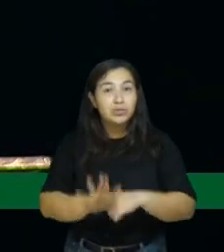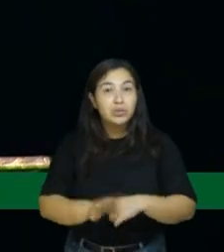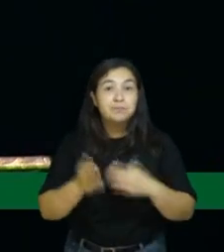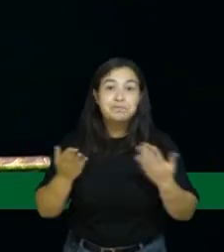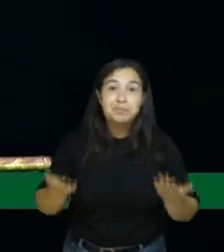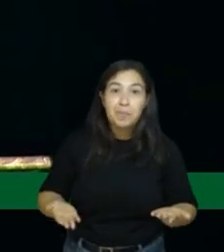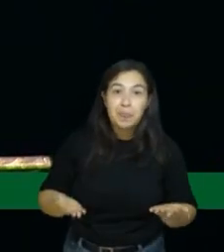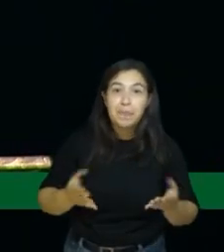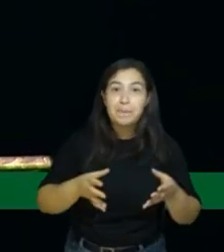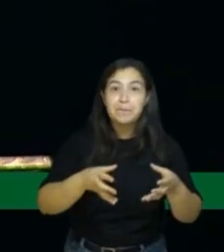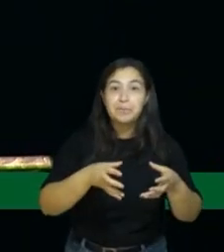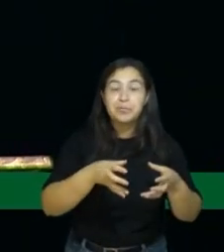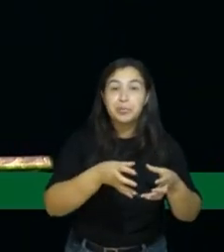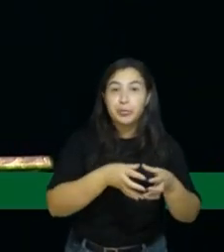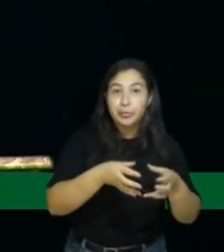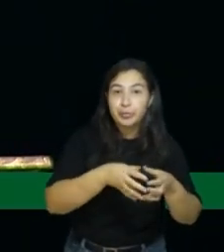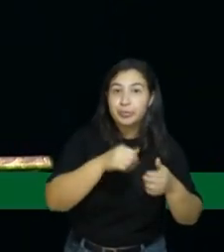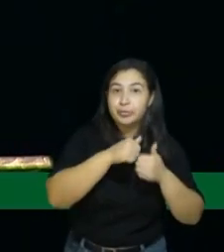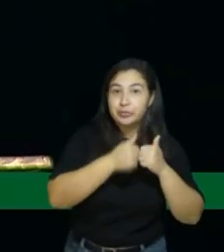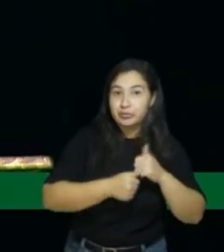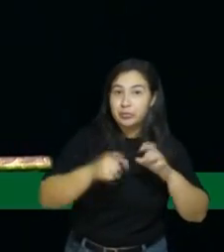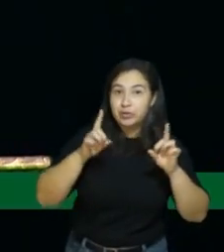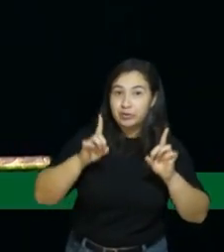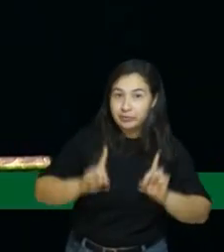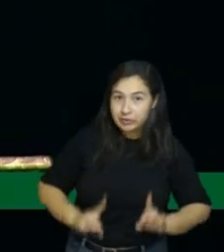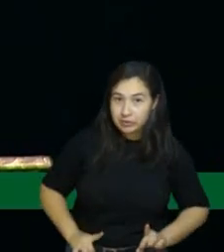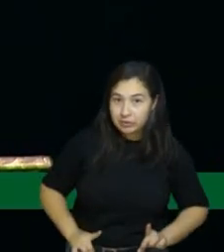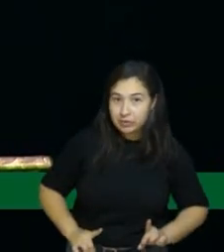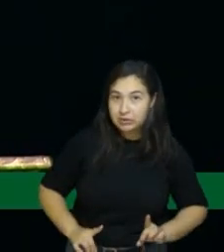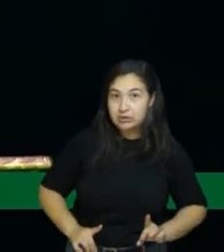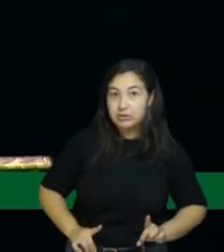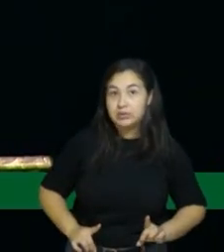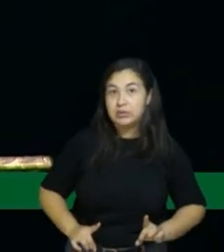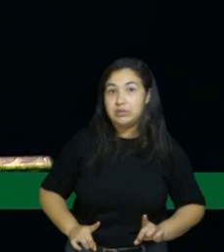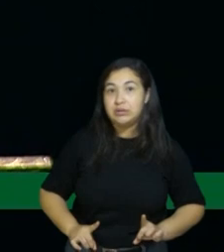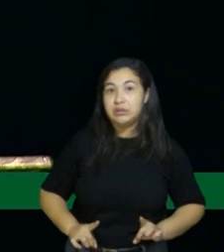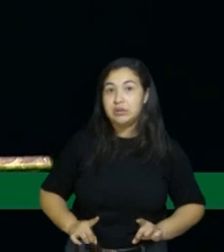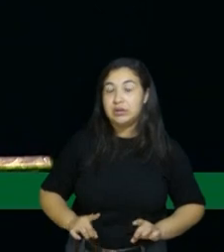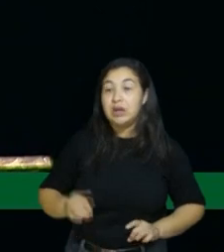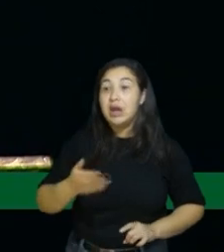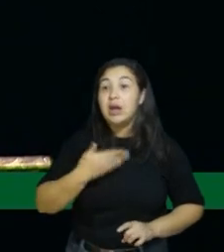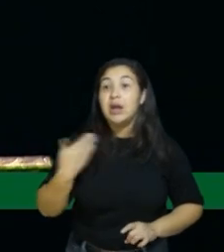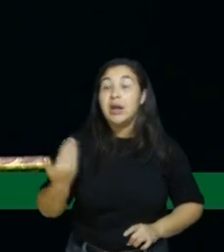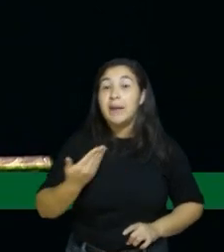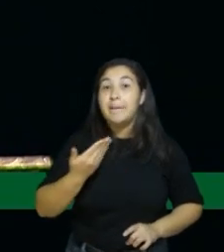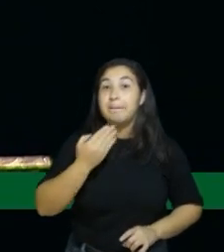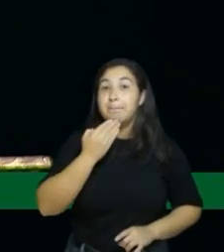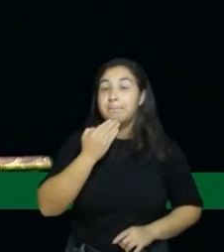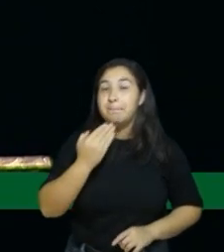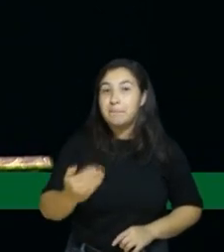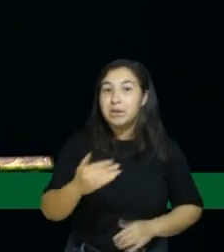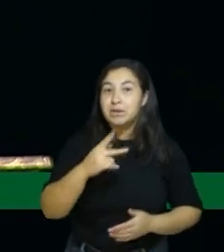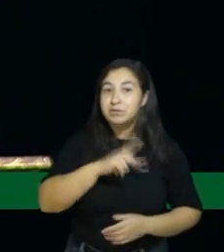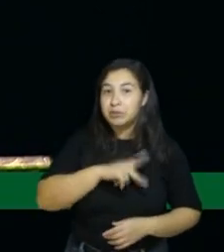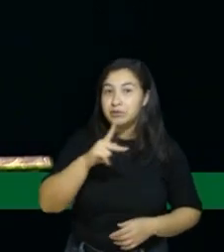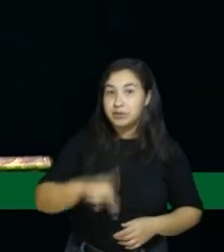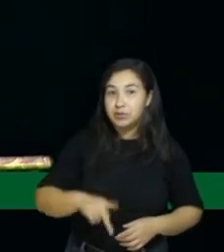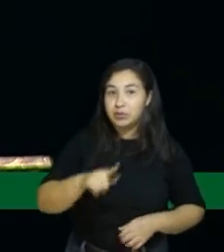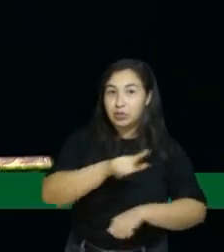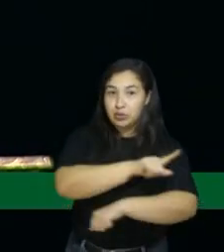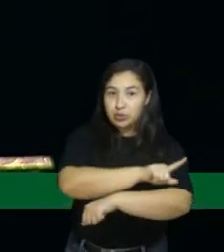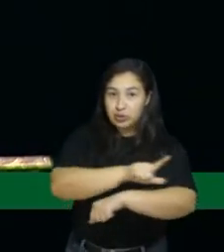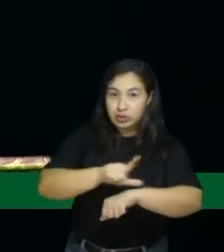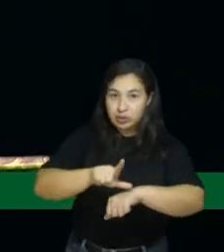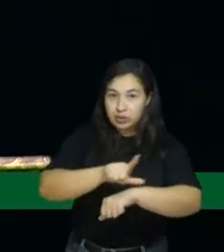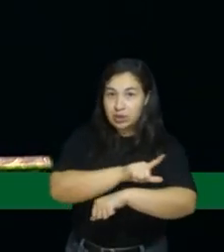o paradesporto em Santa Catarina O apelo que fica em nome do Professor Augusto de laes em nome